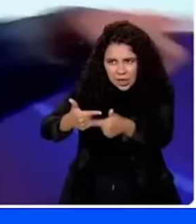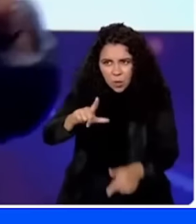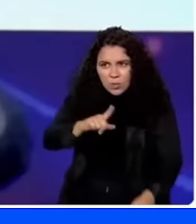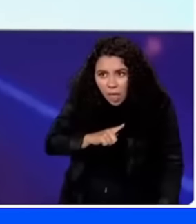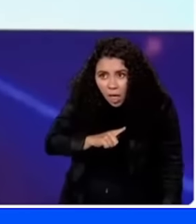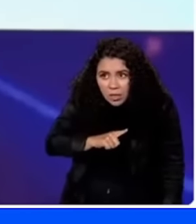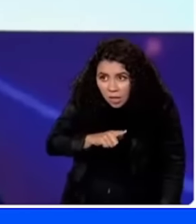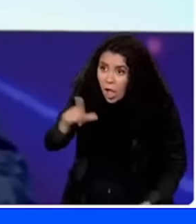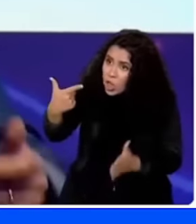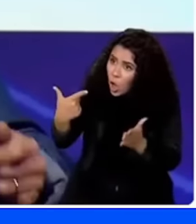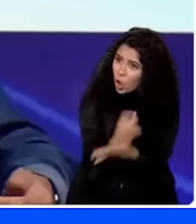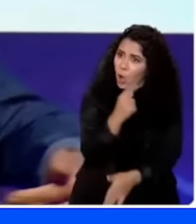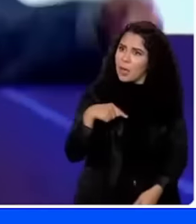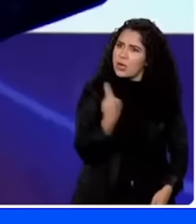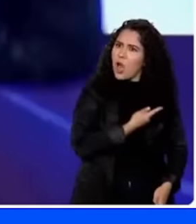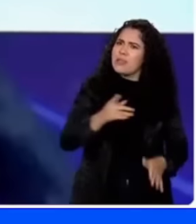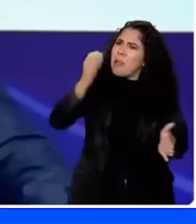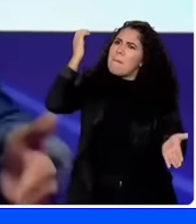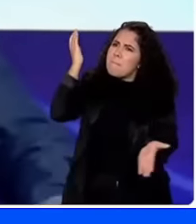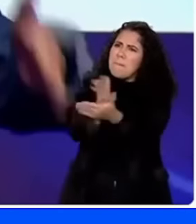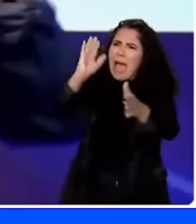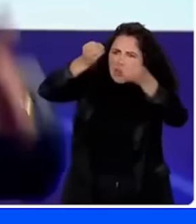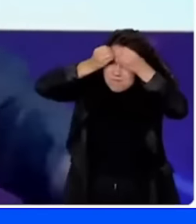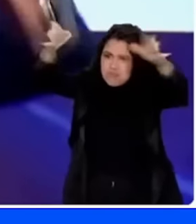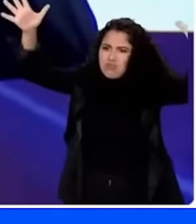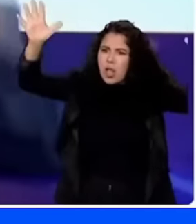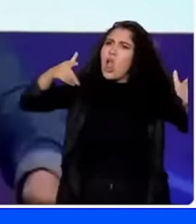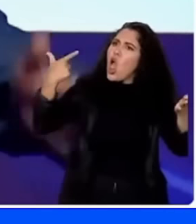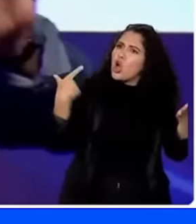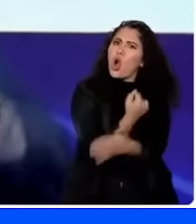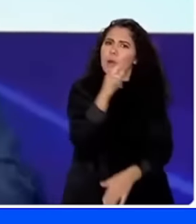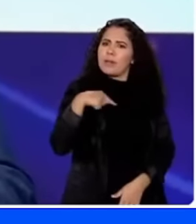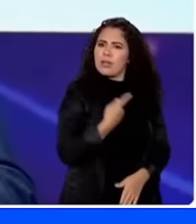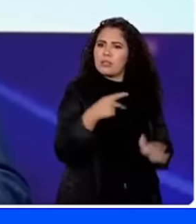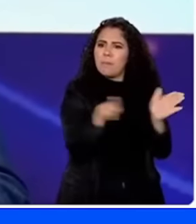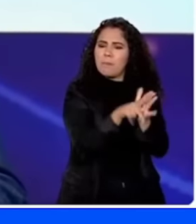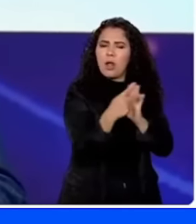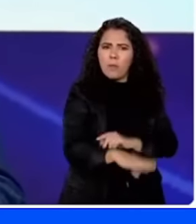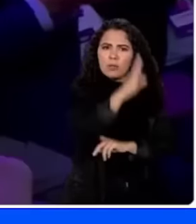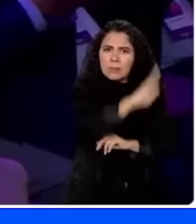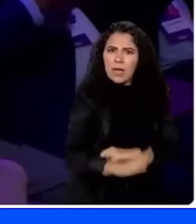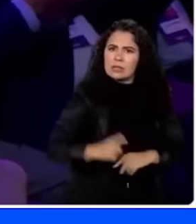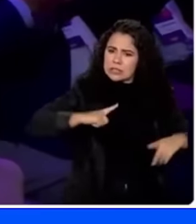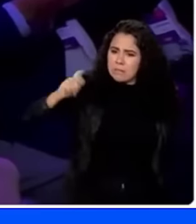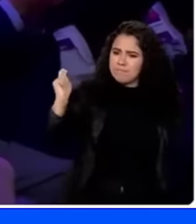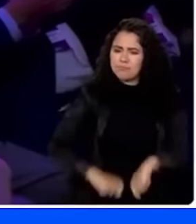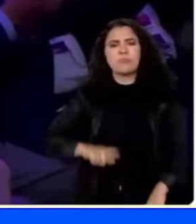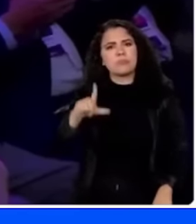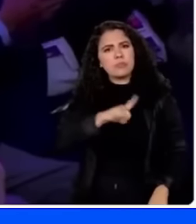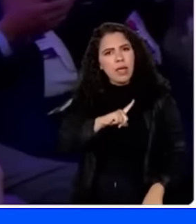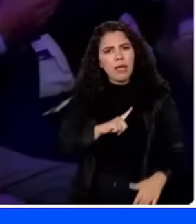Então compra o nosso, para de encher o saco e compra aquilo que o Brasil tem competência de produzir.